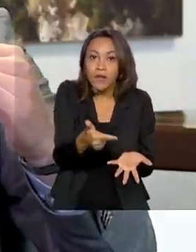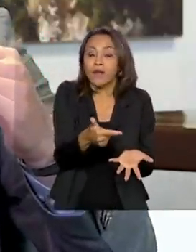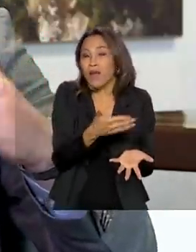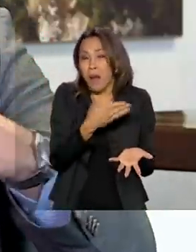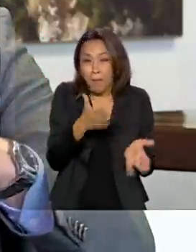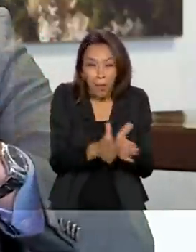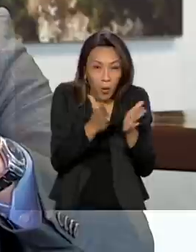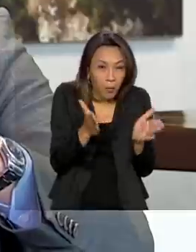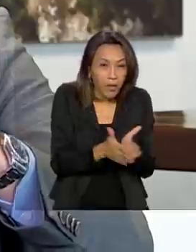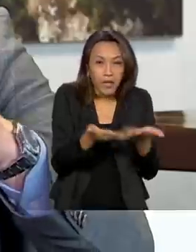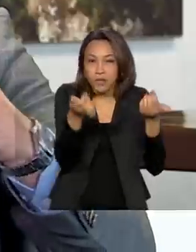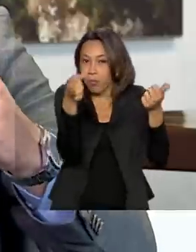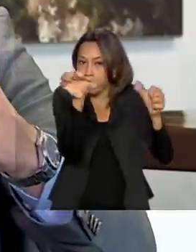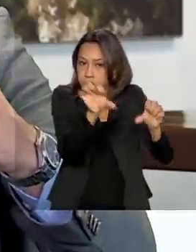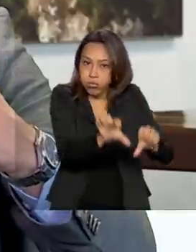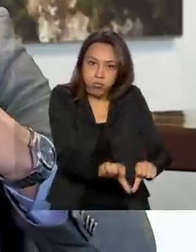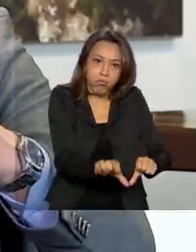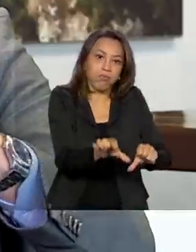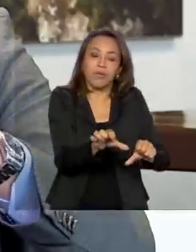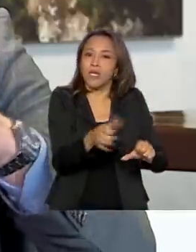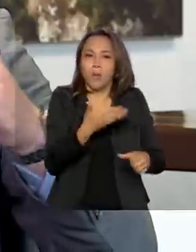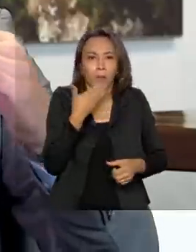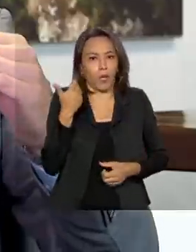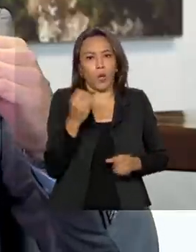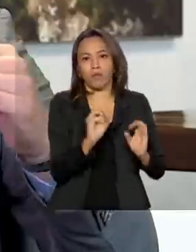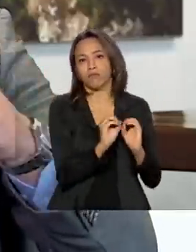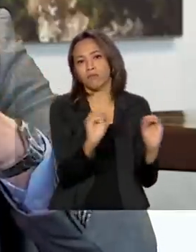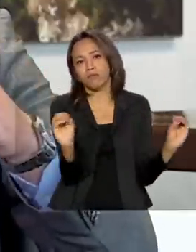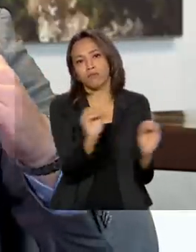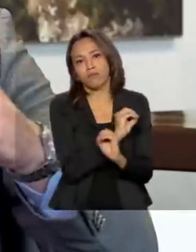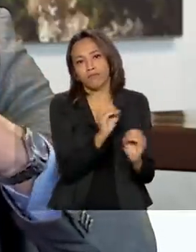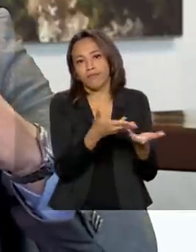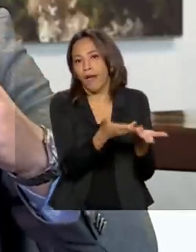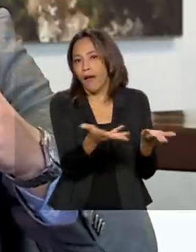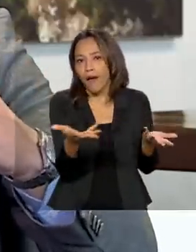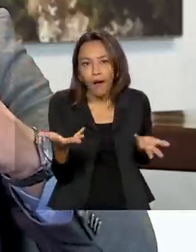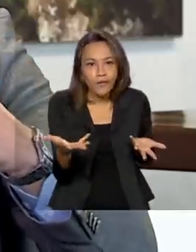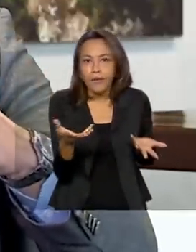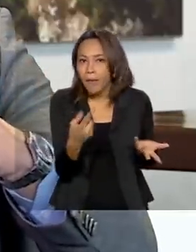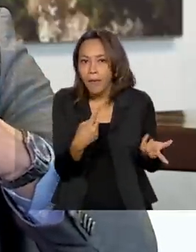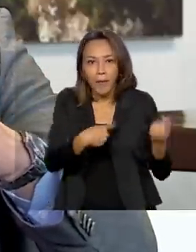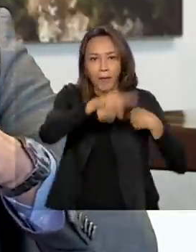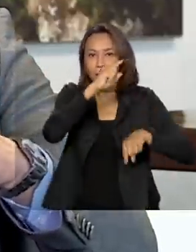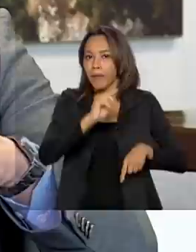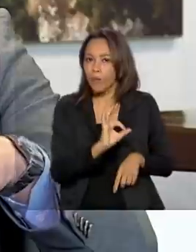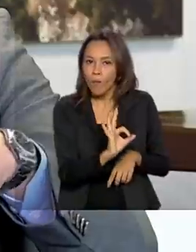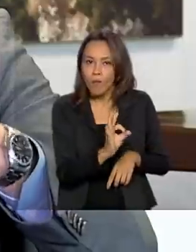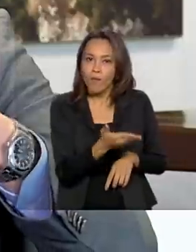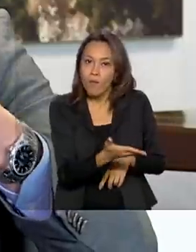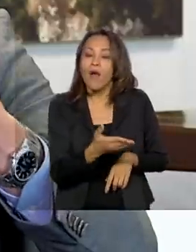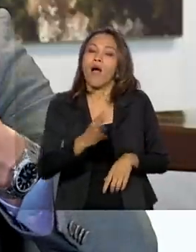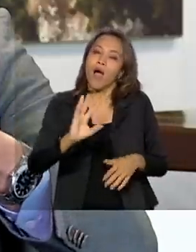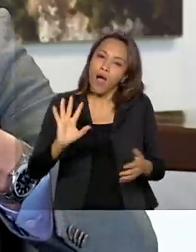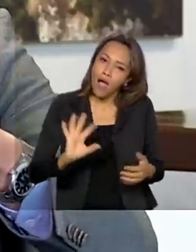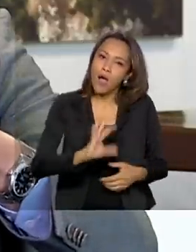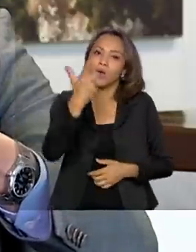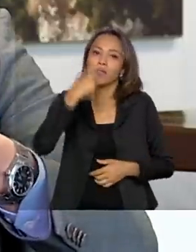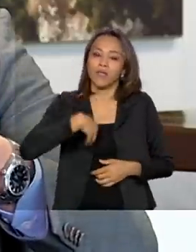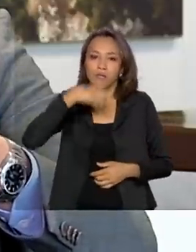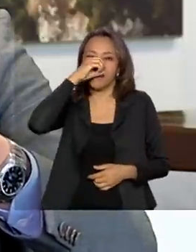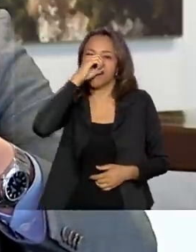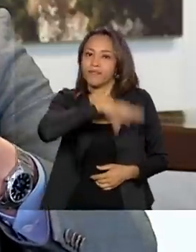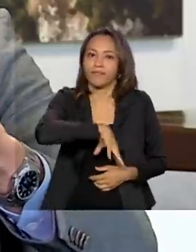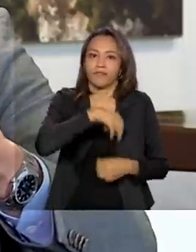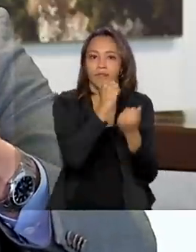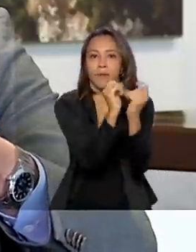pobreza, da miséria, e não melhorando esse patamar de prosperidade, acontece o desrespeito ambiental. Né?